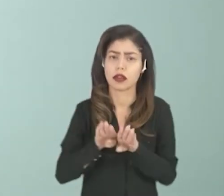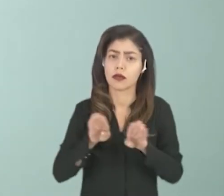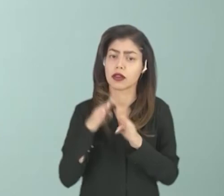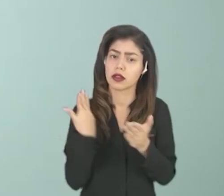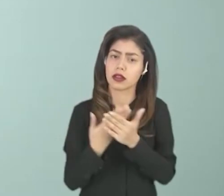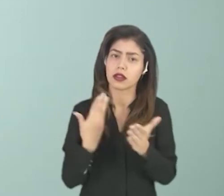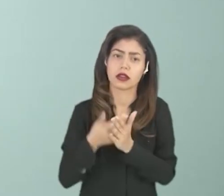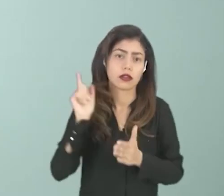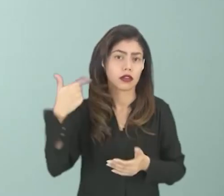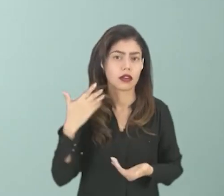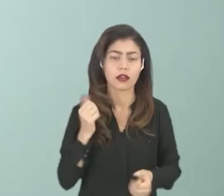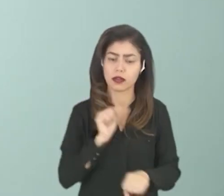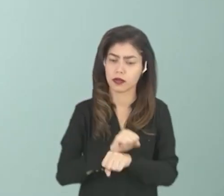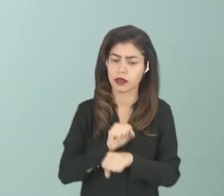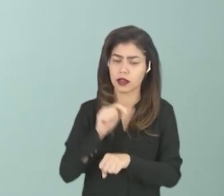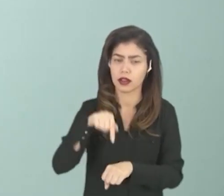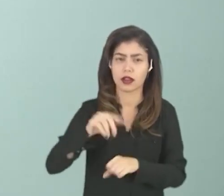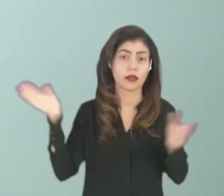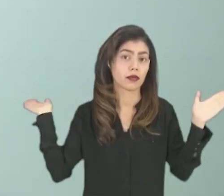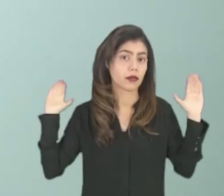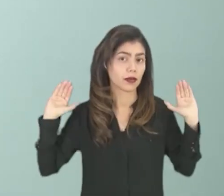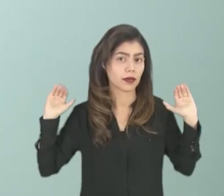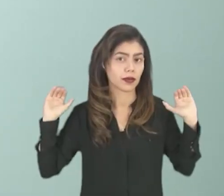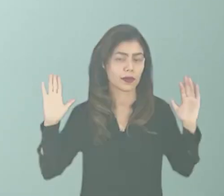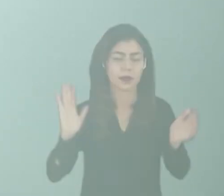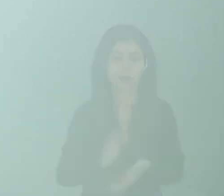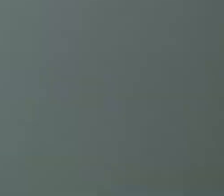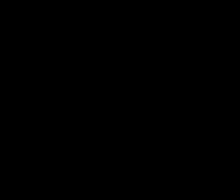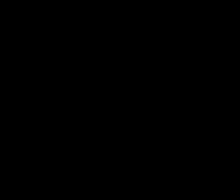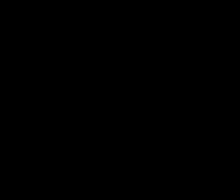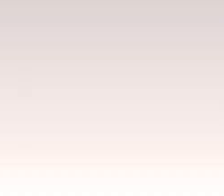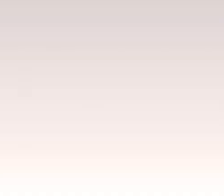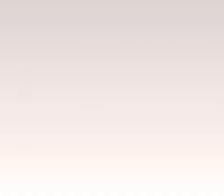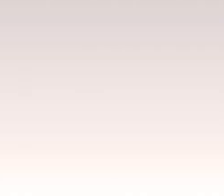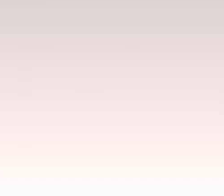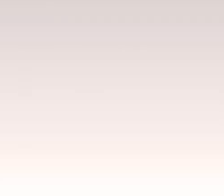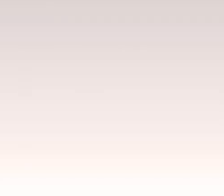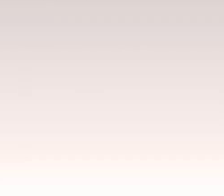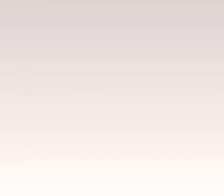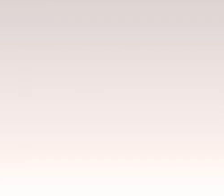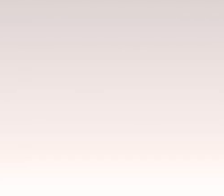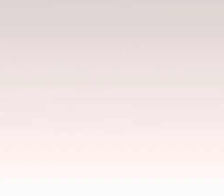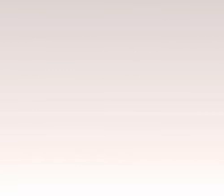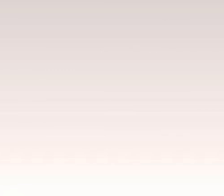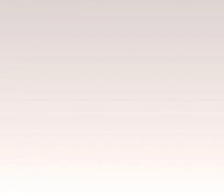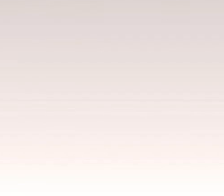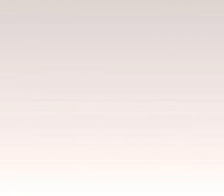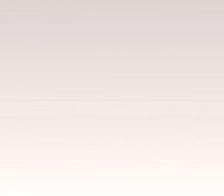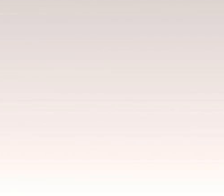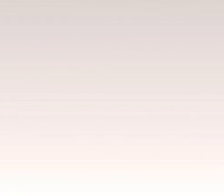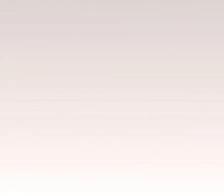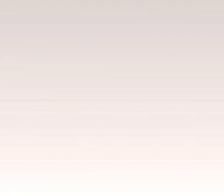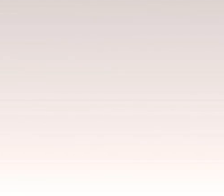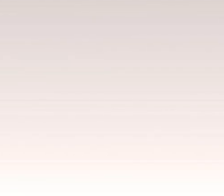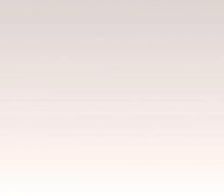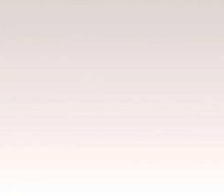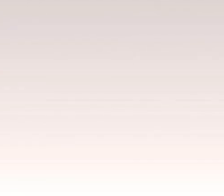também outras aulas e eu fico te esperando aqui na próximo até mais E aí